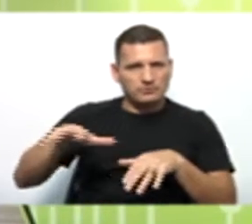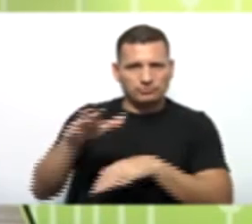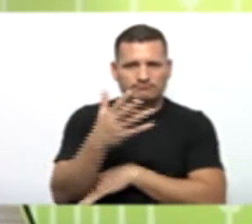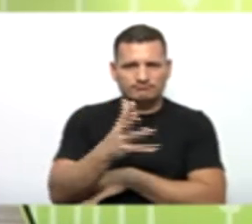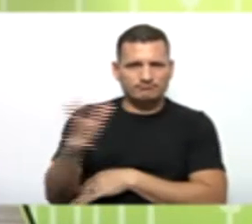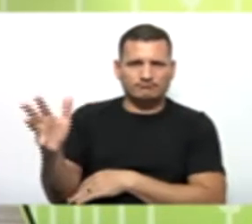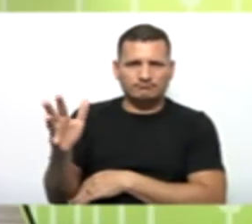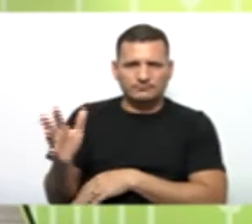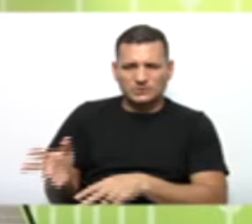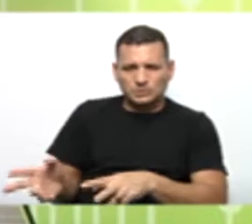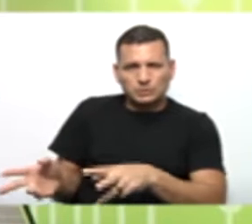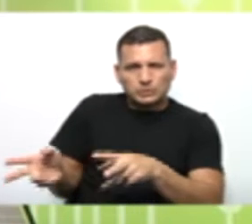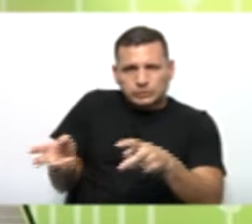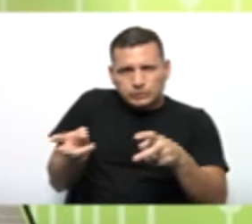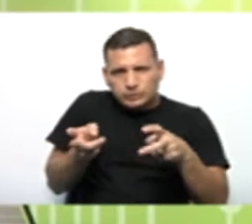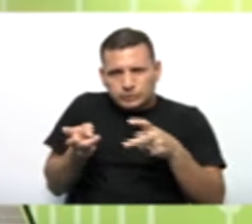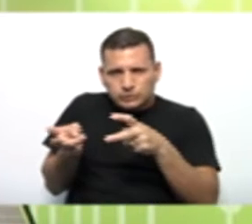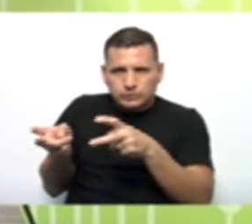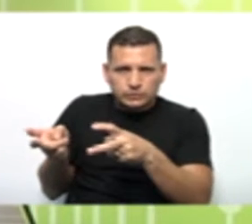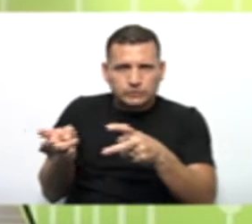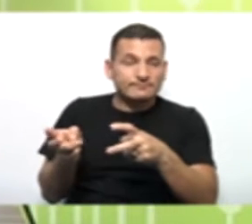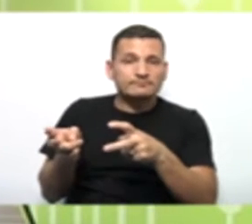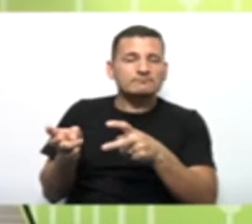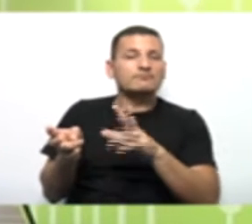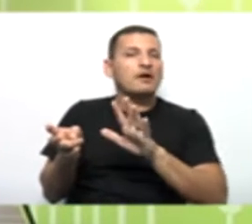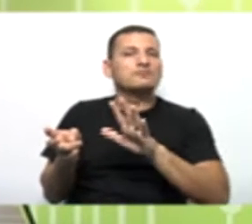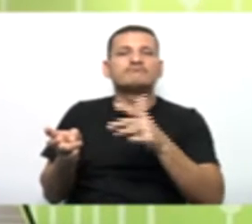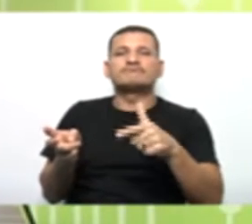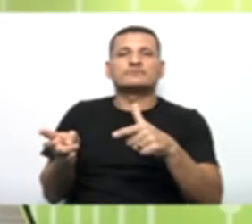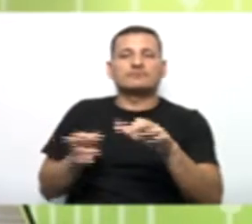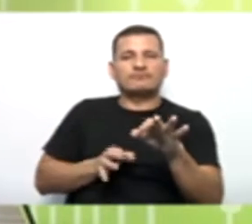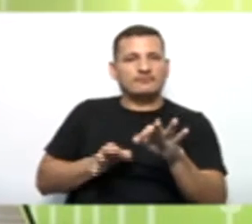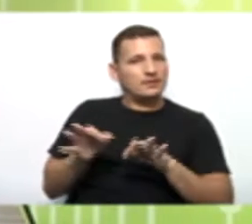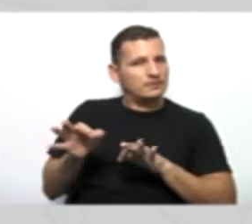adequado, ela pode causar uma grande degradação ambiental.